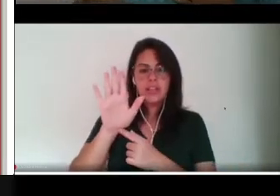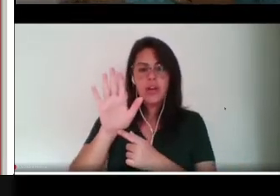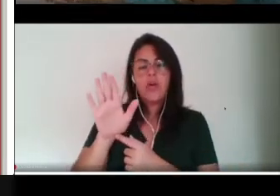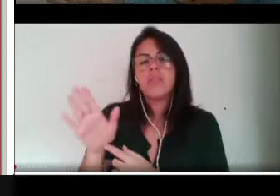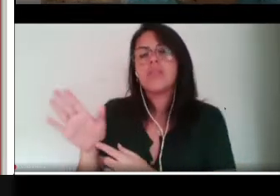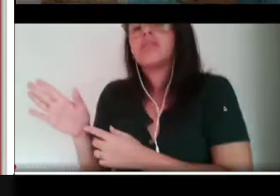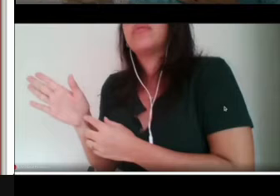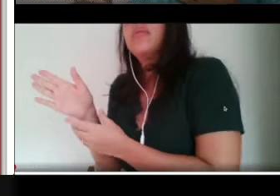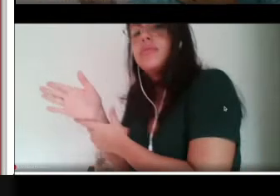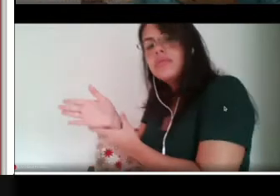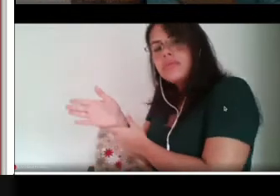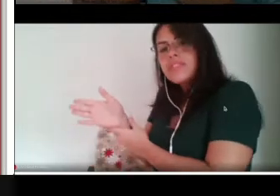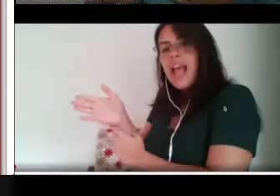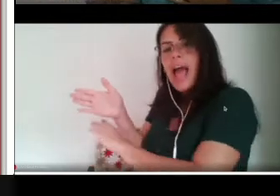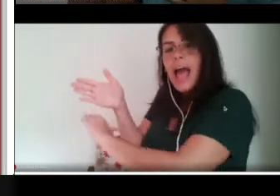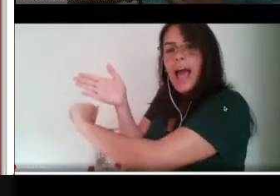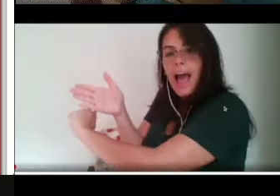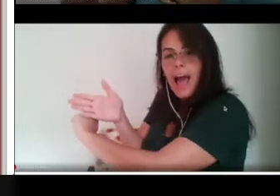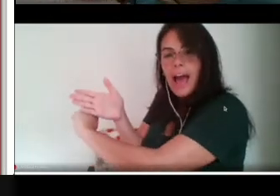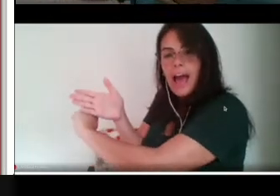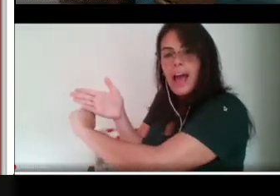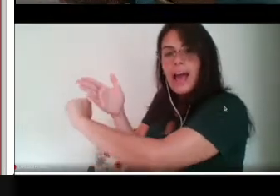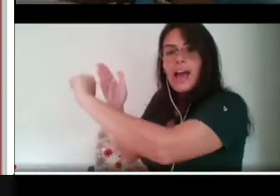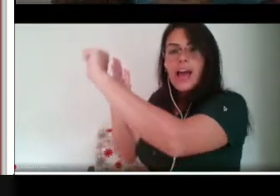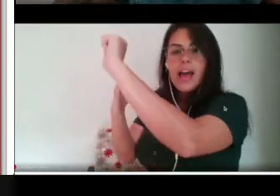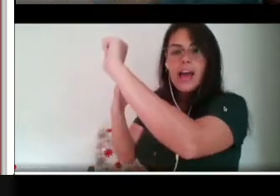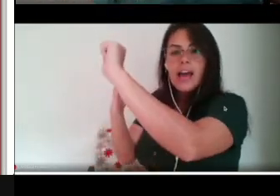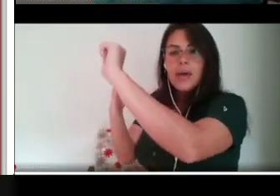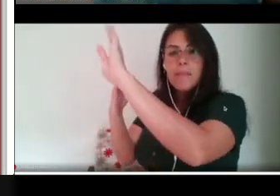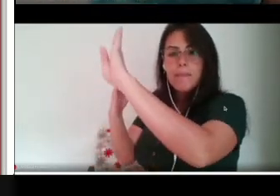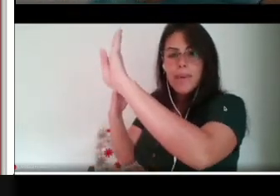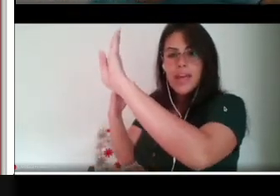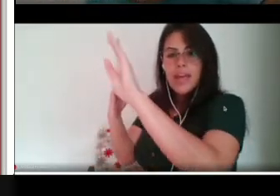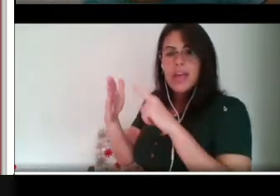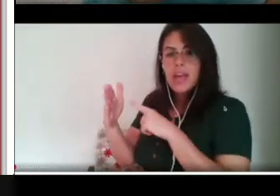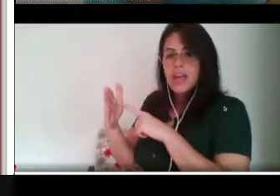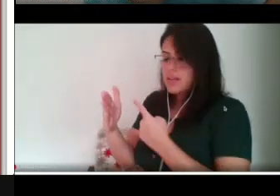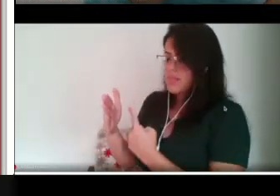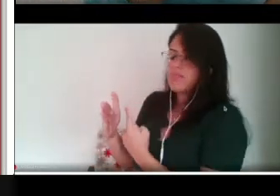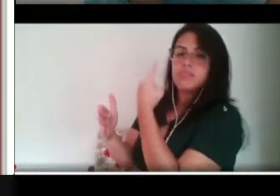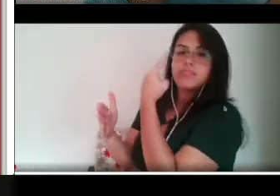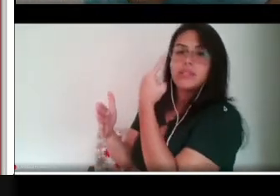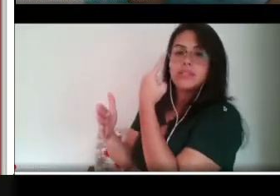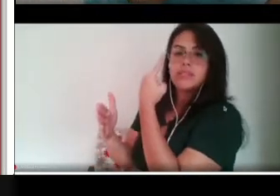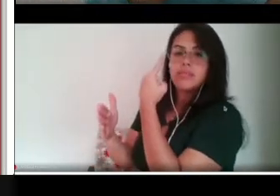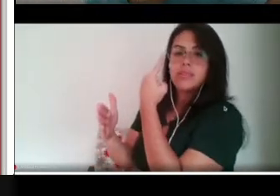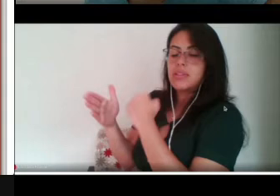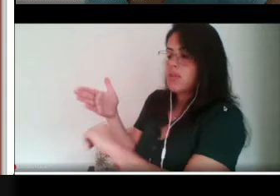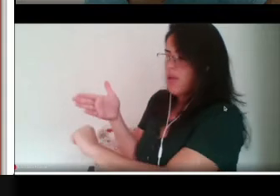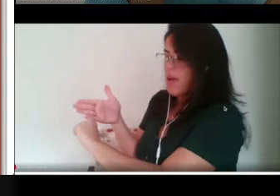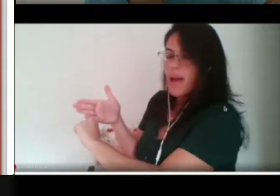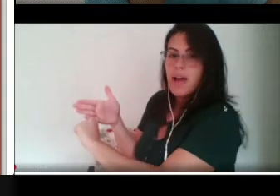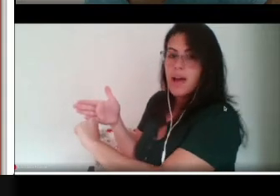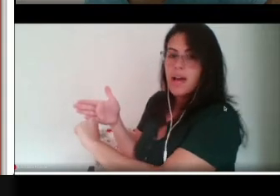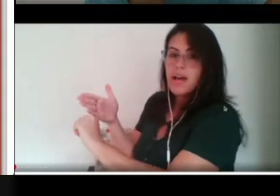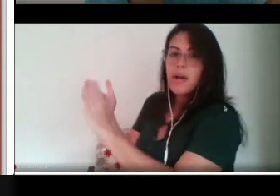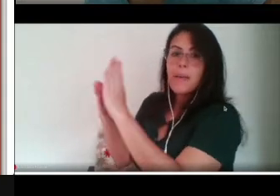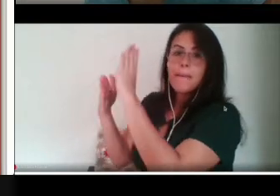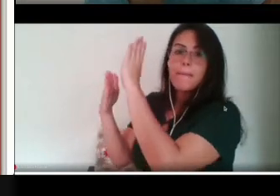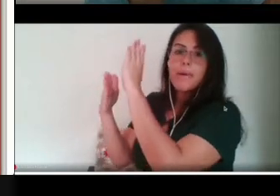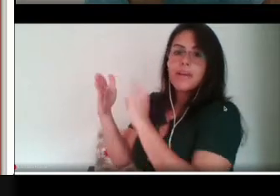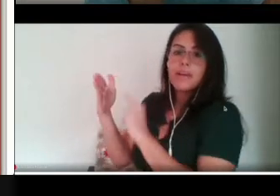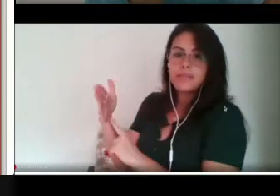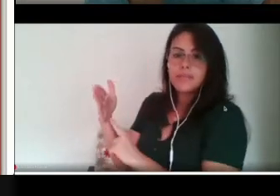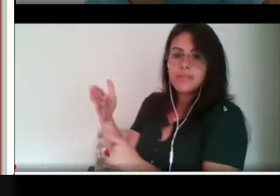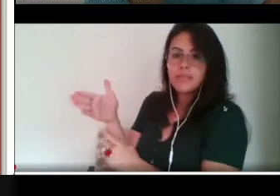giro até B, para onde que vai estar apontando meu polegar? Para cima. Então, ó, quando eu giro de A para B,